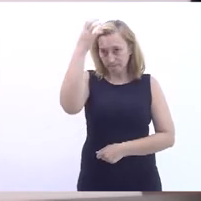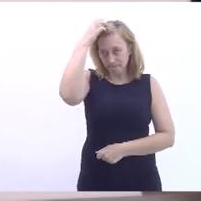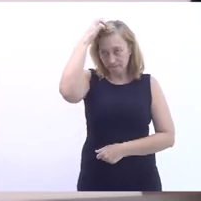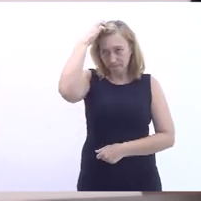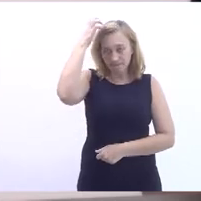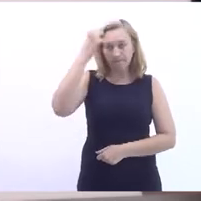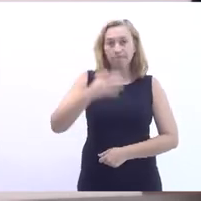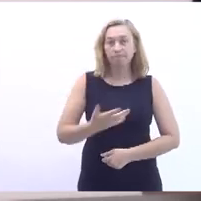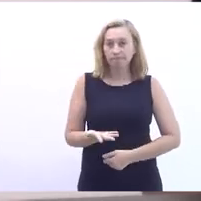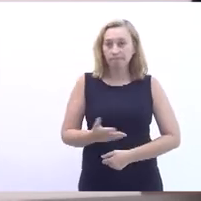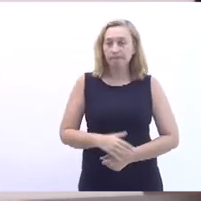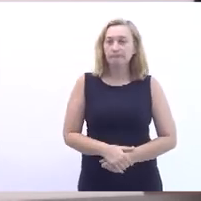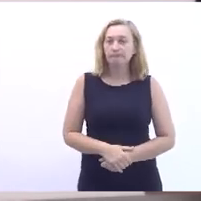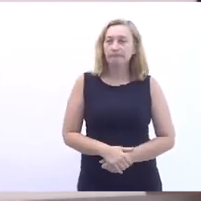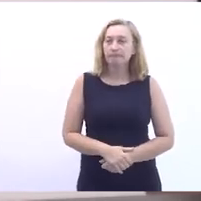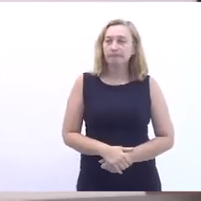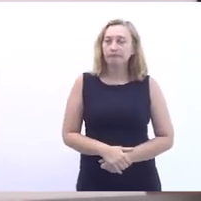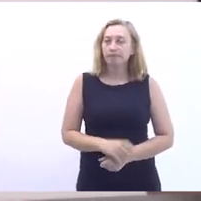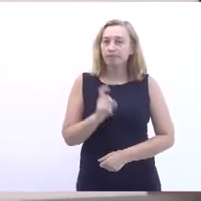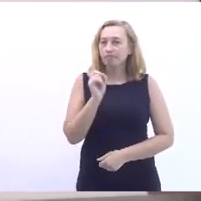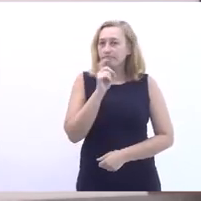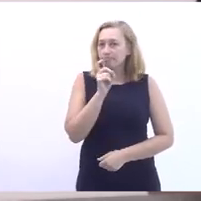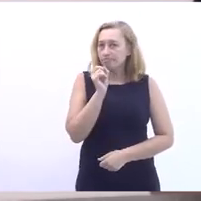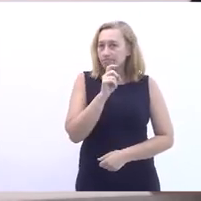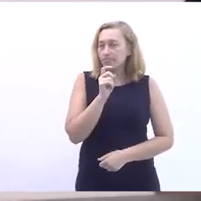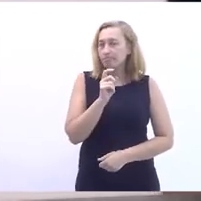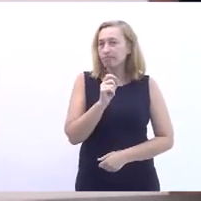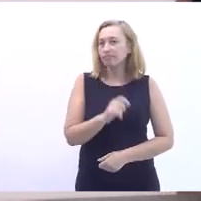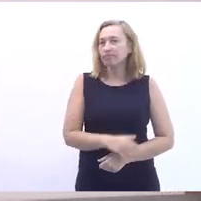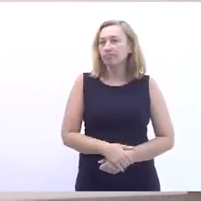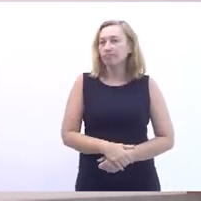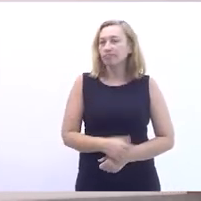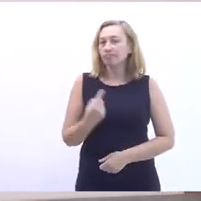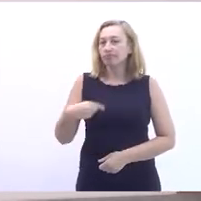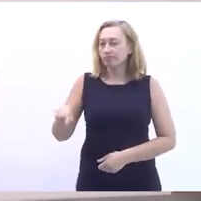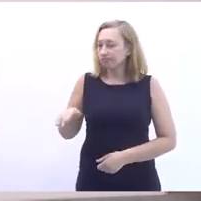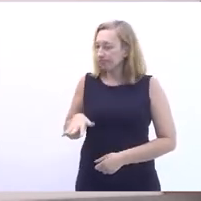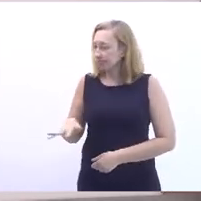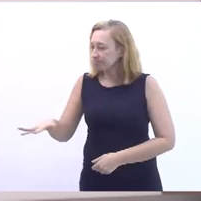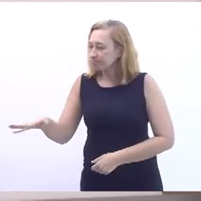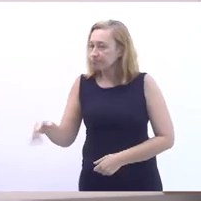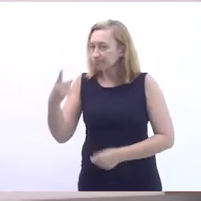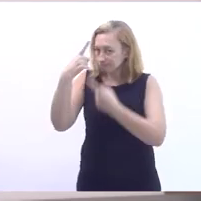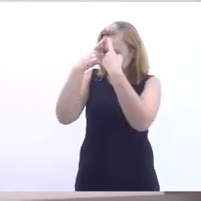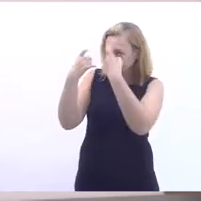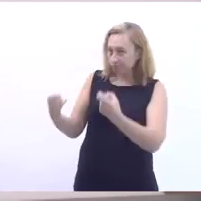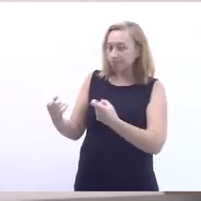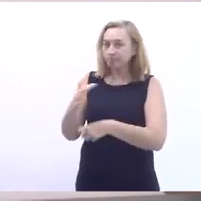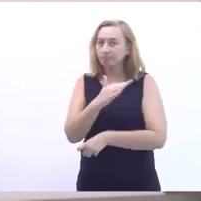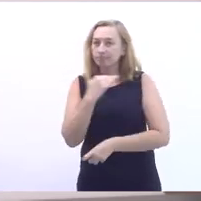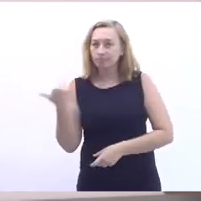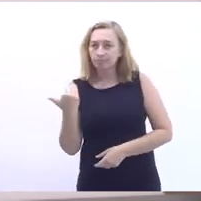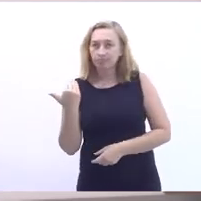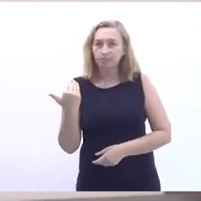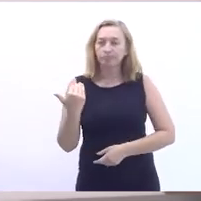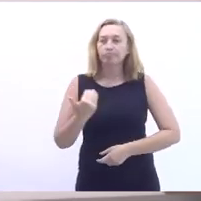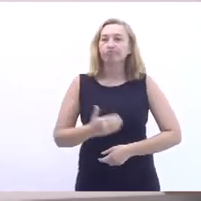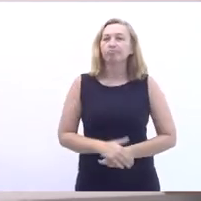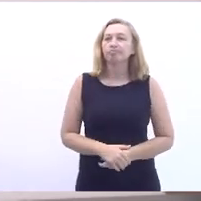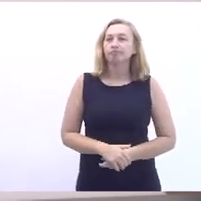e aí essa essa mentira leva para o território de favela a violência a morte o